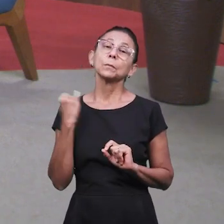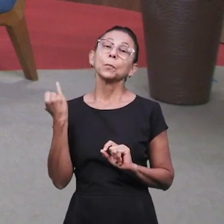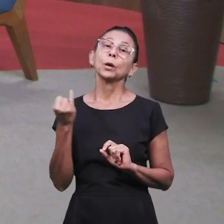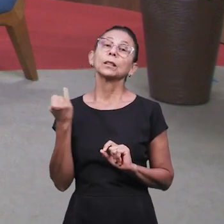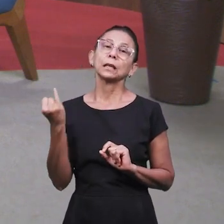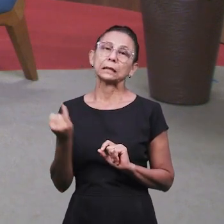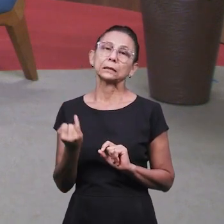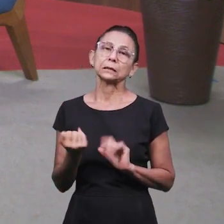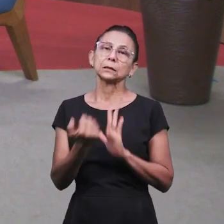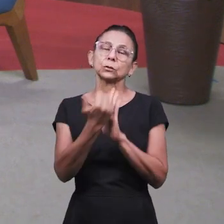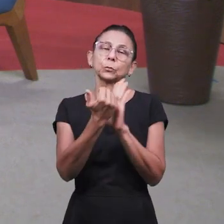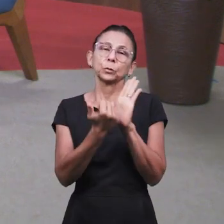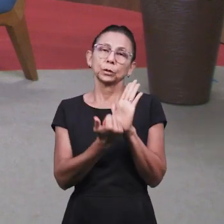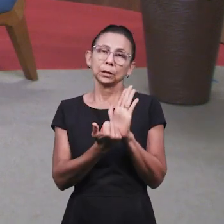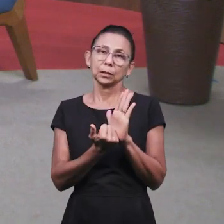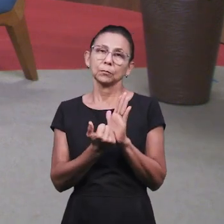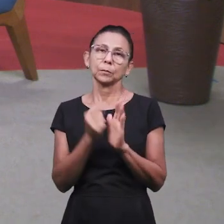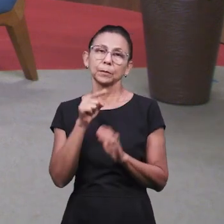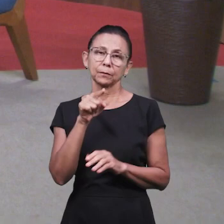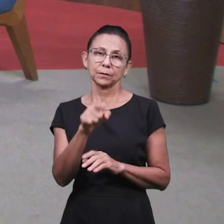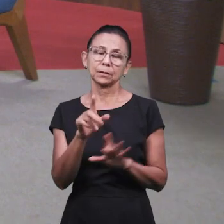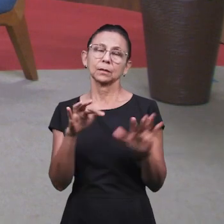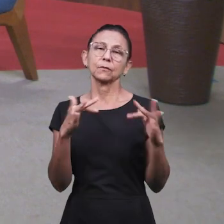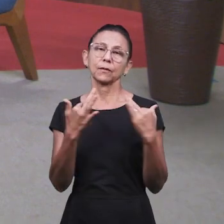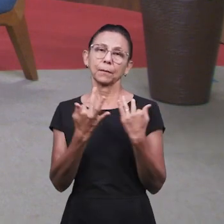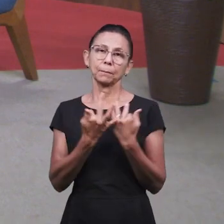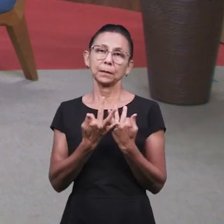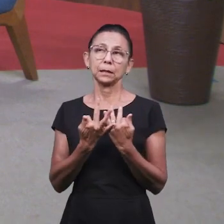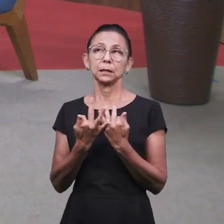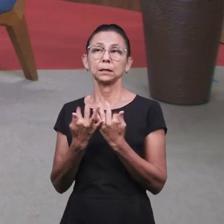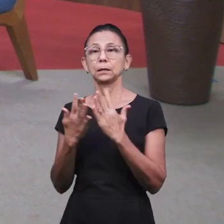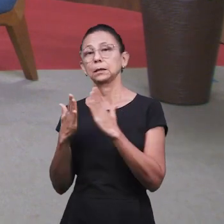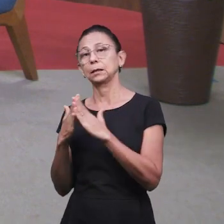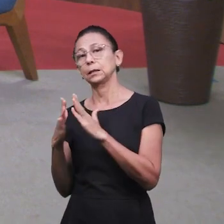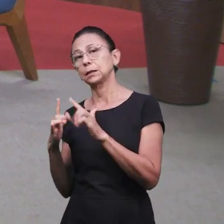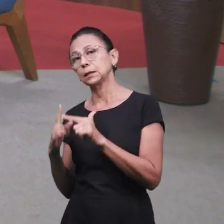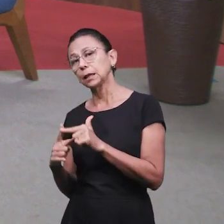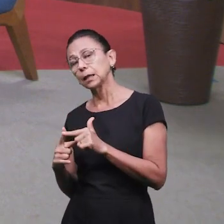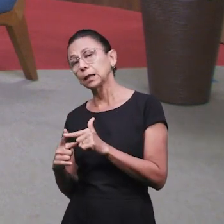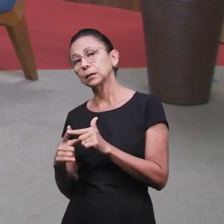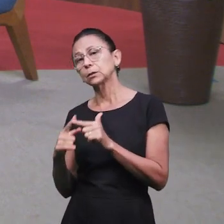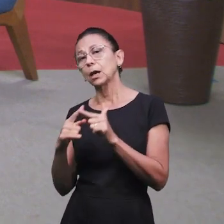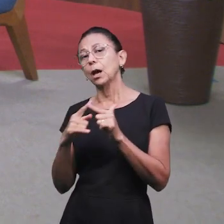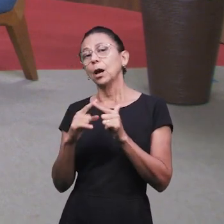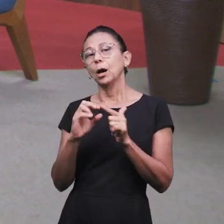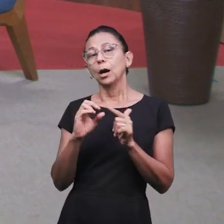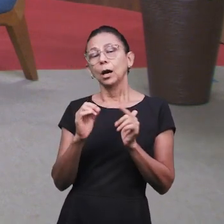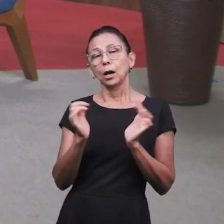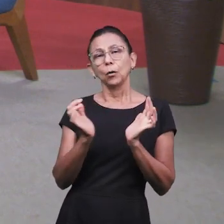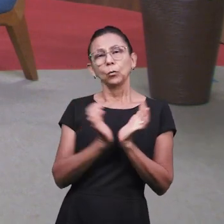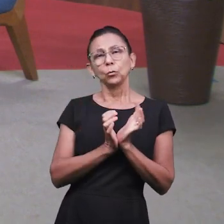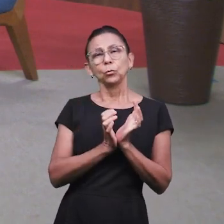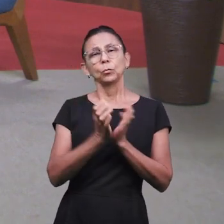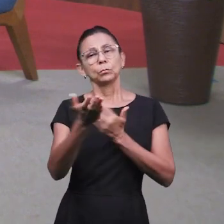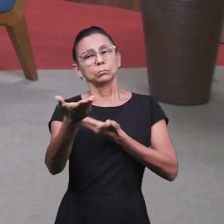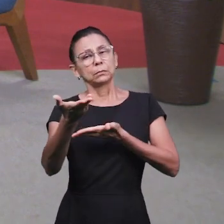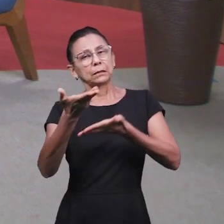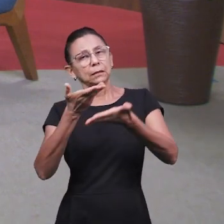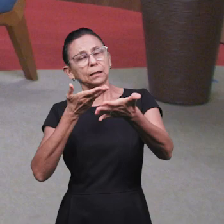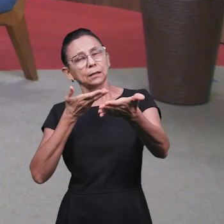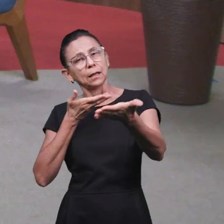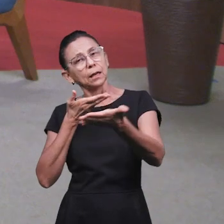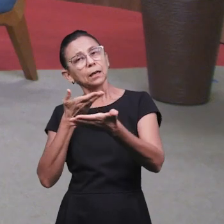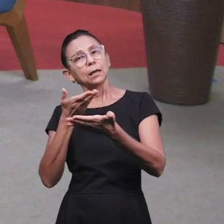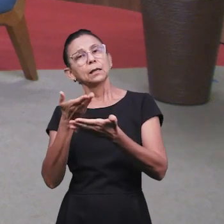programa, da importância do programa para a sua vida, para a sua família, para a sua igreja, para um grupo com quem você interage, que assiste ao programa,